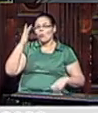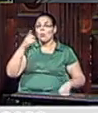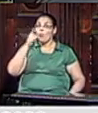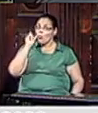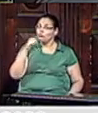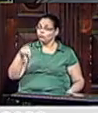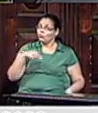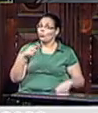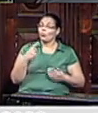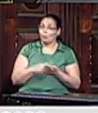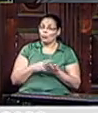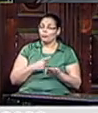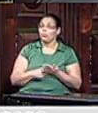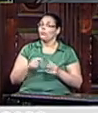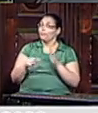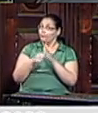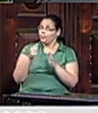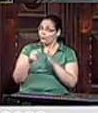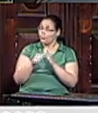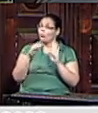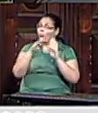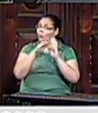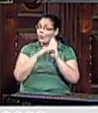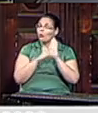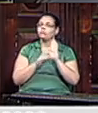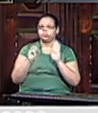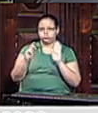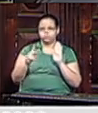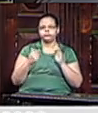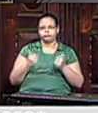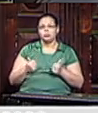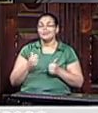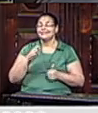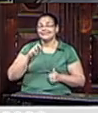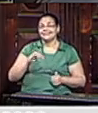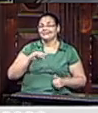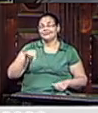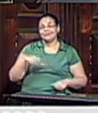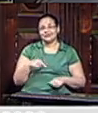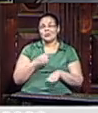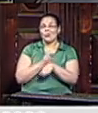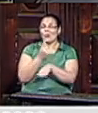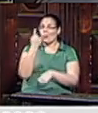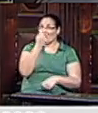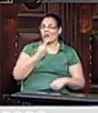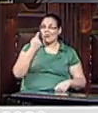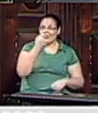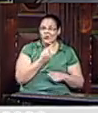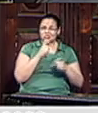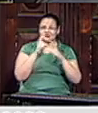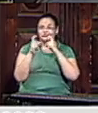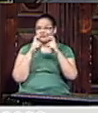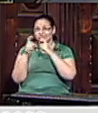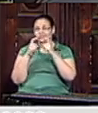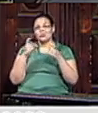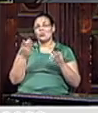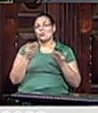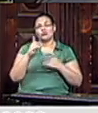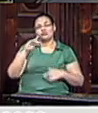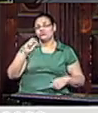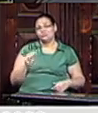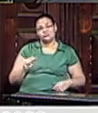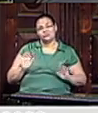de voltar à pauta. Se for sobre a pauta, sem problema. Não. Porque senão a gente vai ficar uma hora discutindo coisas. O Ainda mais o dia de hoje, que